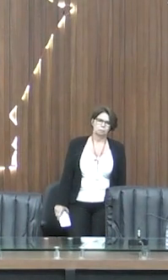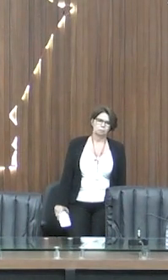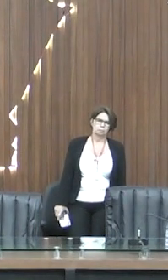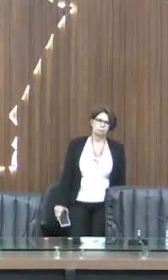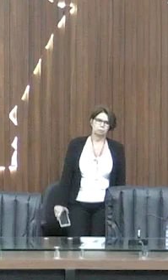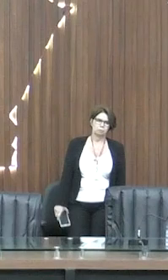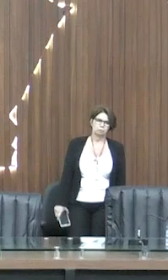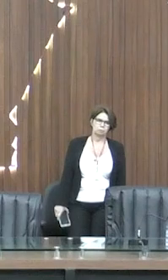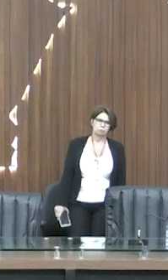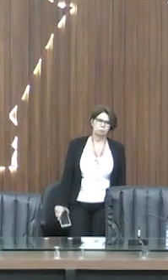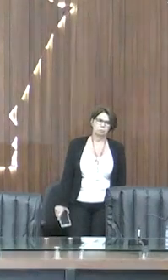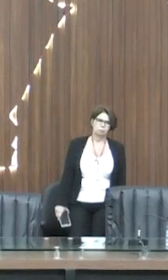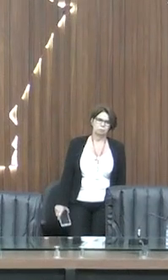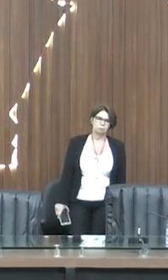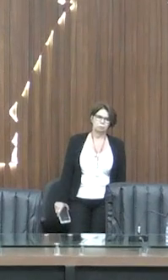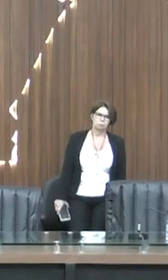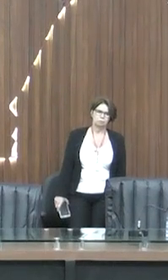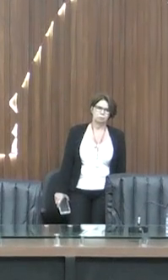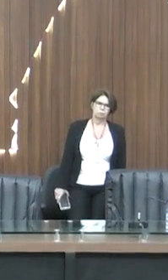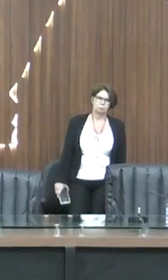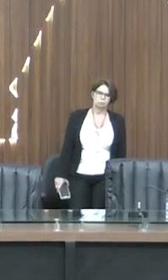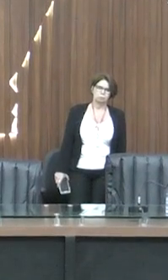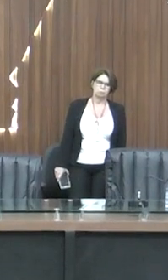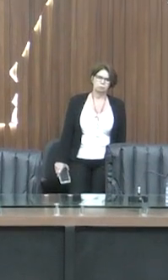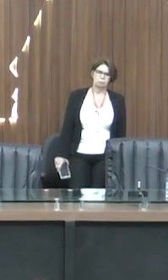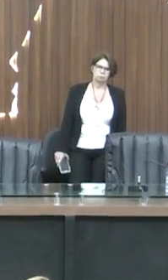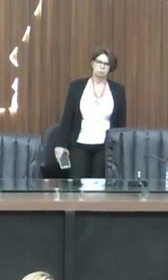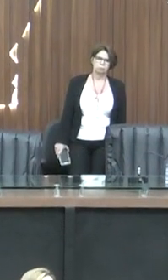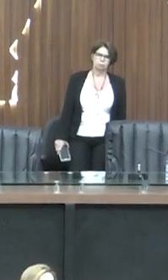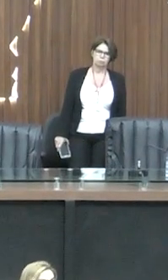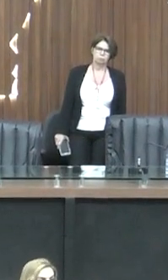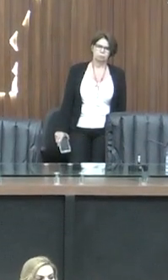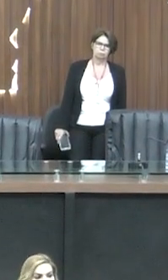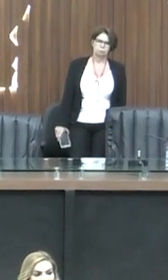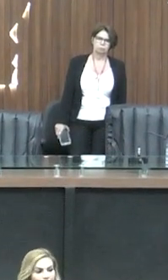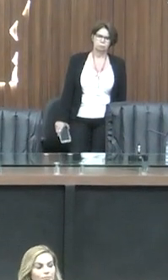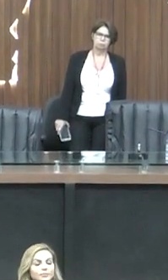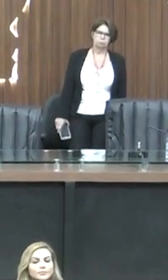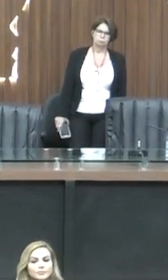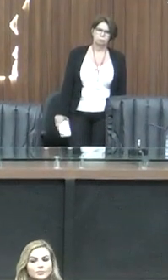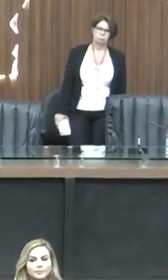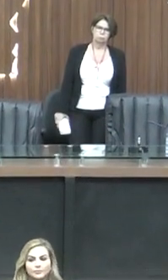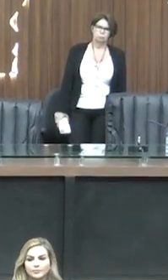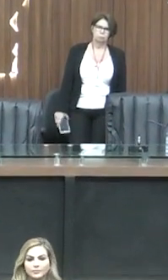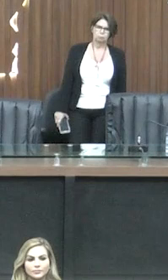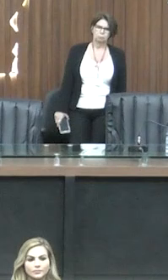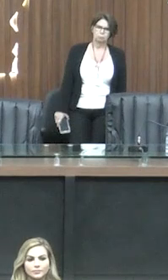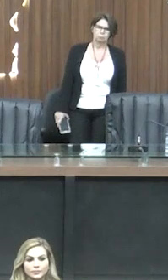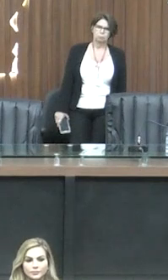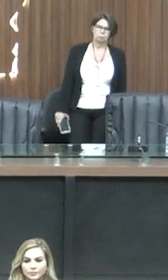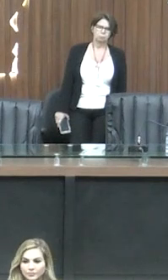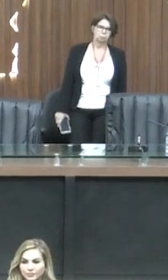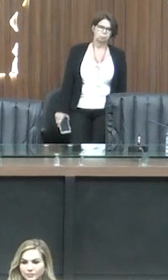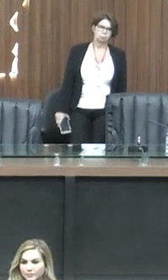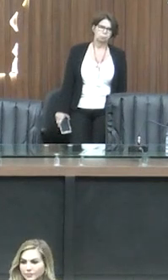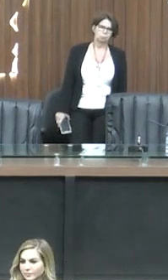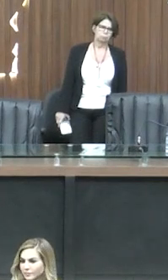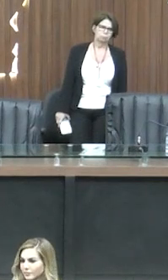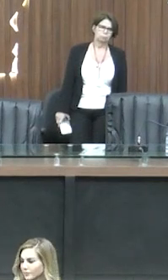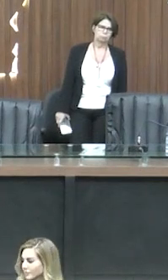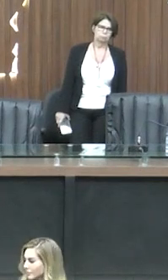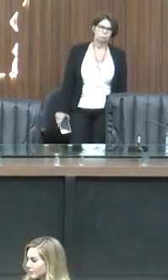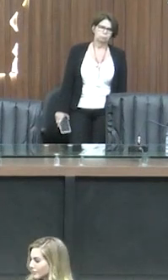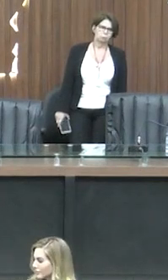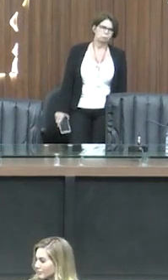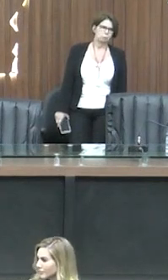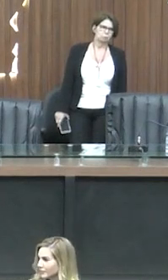partido, Partido da Mulher Brasileira, temos o deputado Rosenha. Segundo partido, União Brasil, tem um tempo de 30